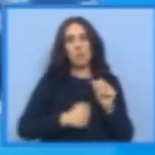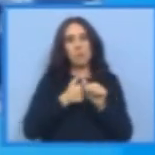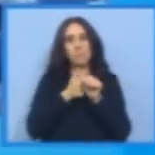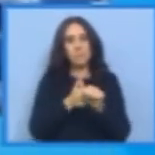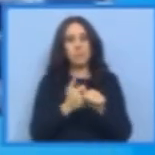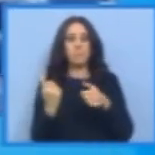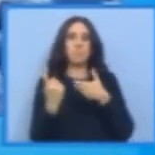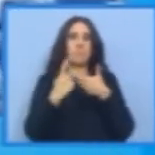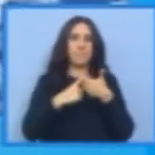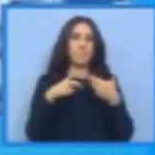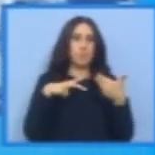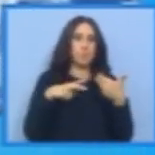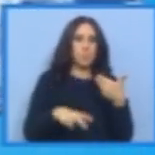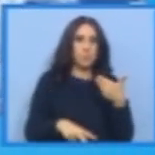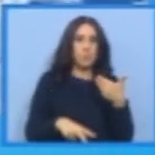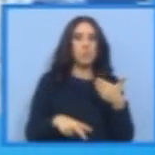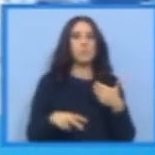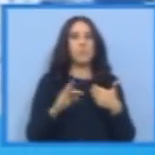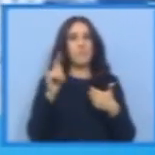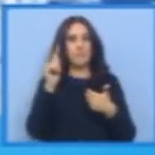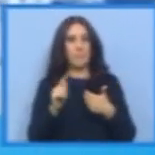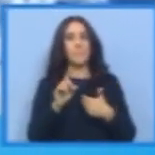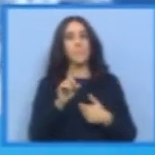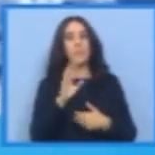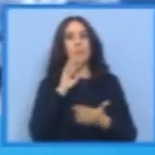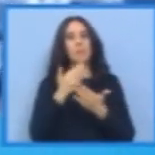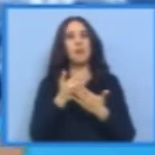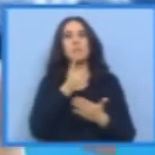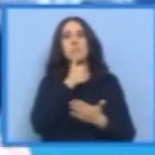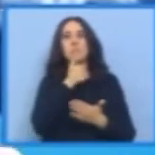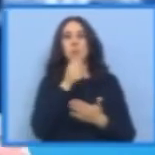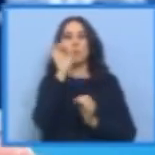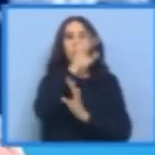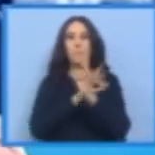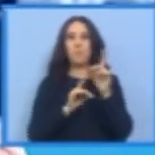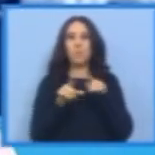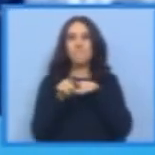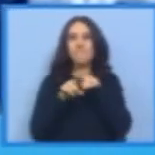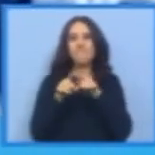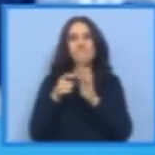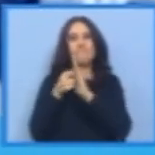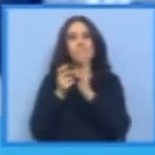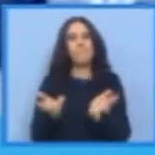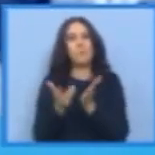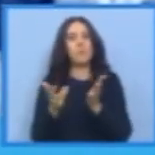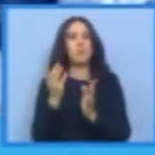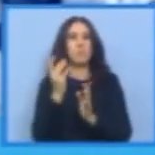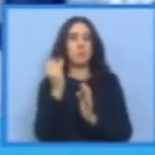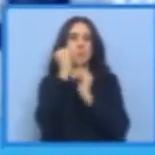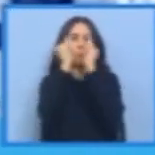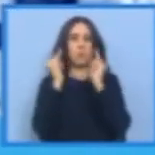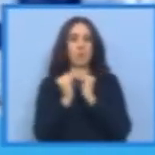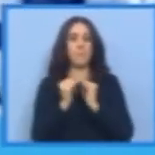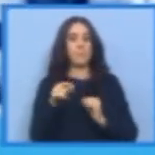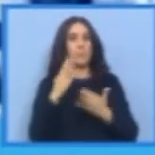membro português, para fazer pressão junto dos decisores a nível europeu e a nível das instâncias internacionais. Portanto, este